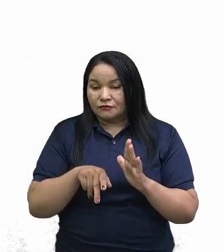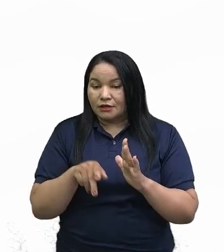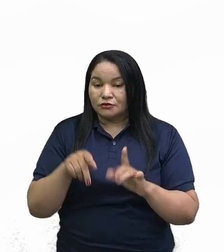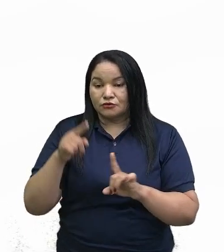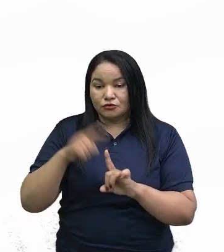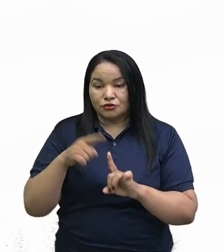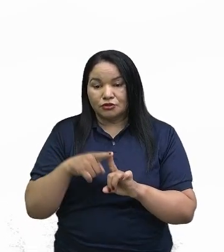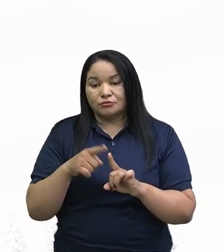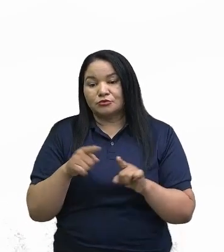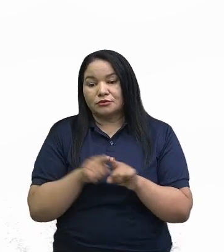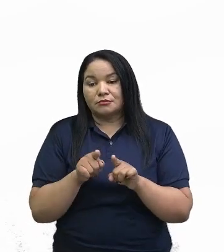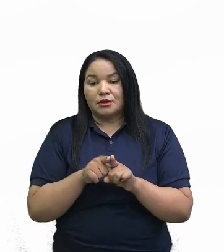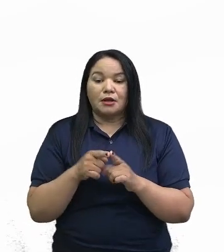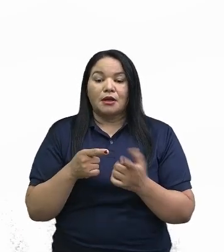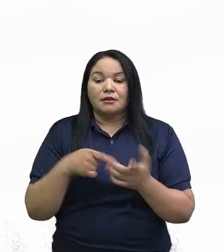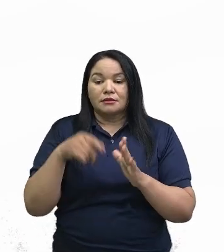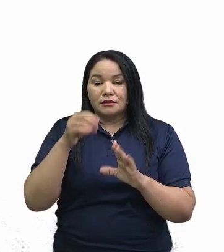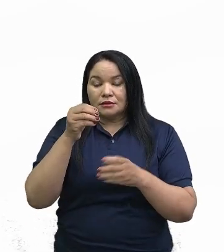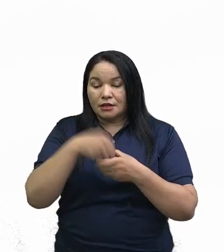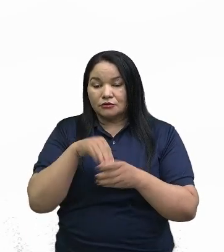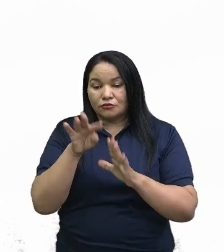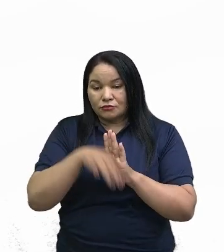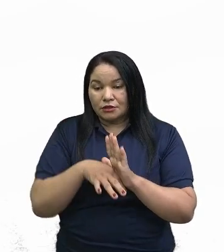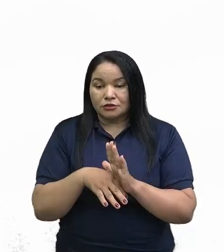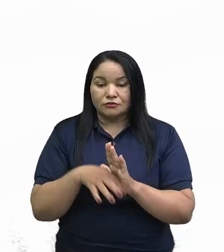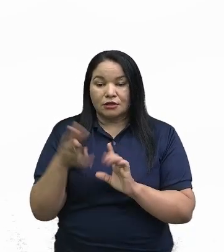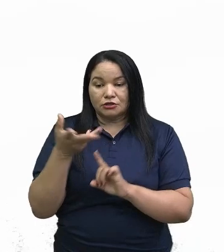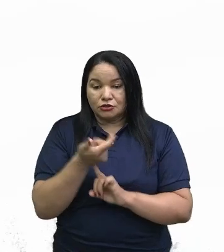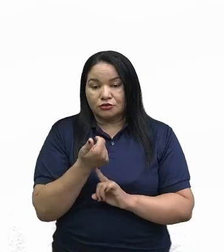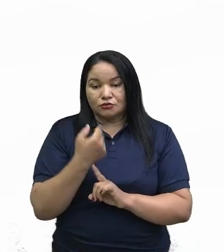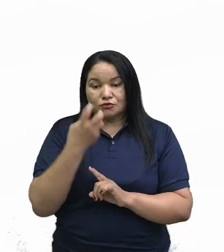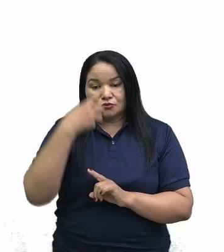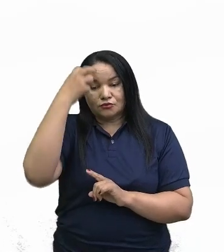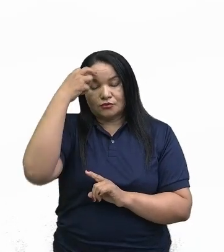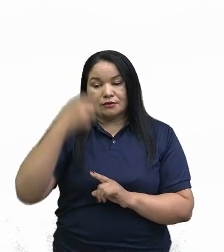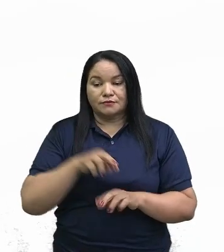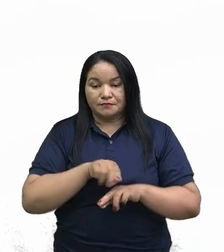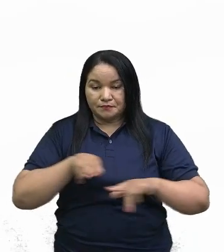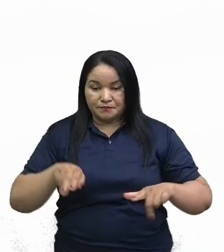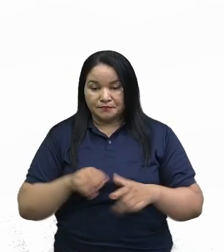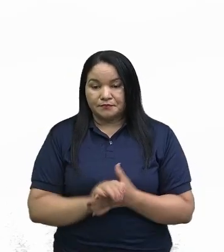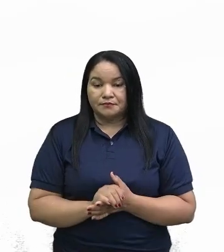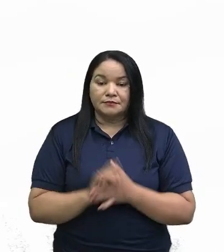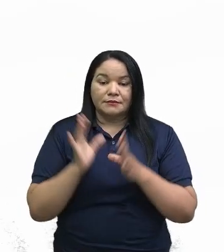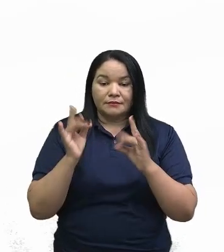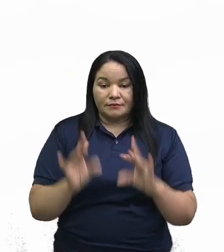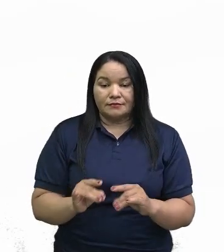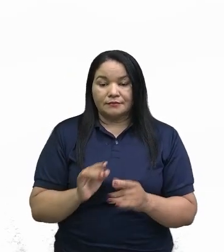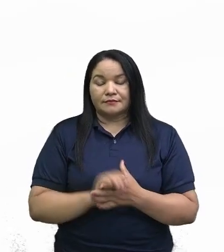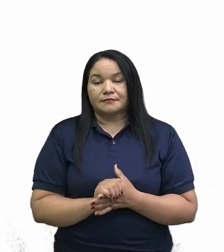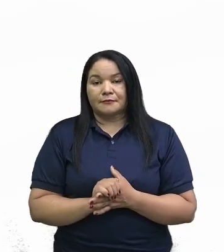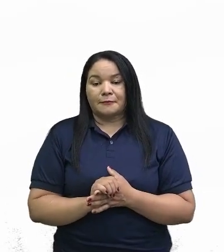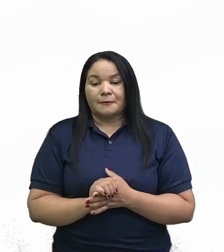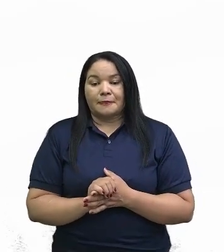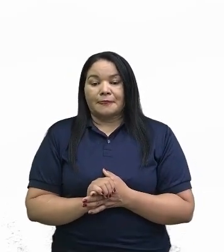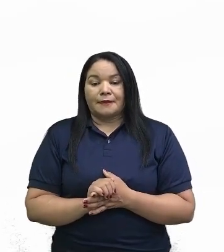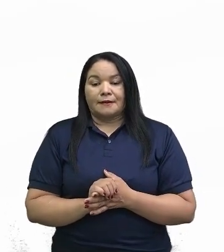políticos em textos e produções artísticas e culturais, etc. E o detalhamento,